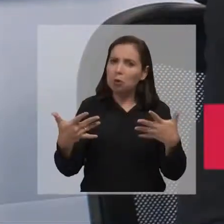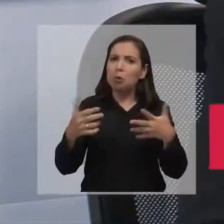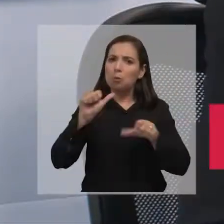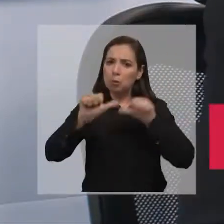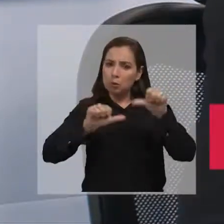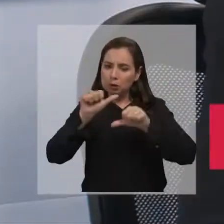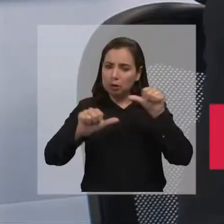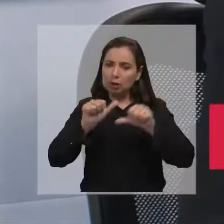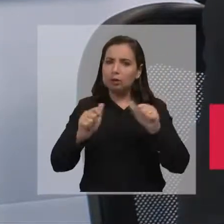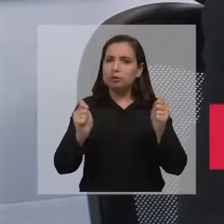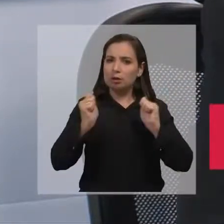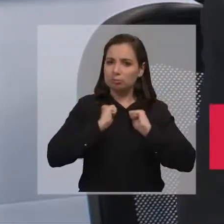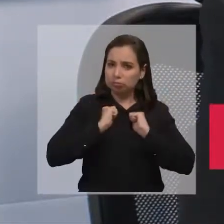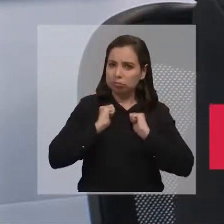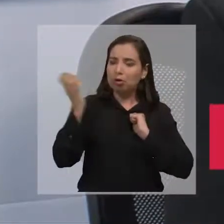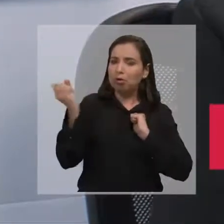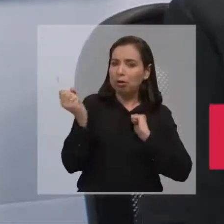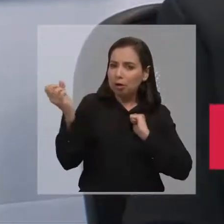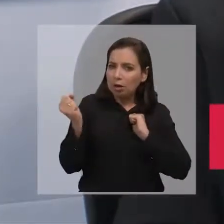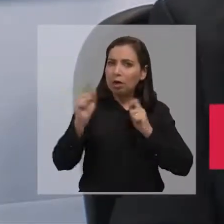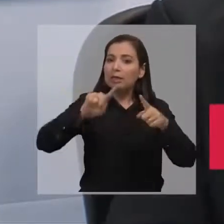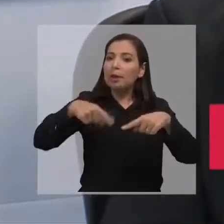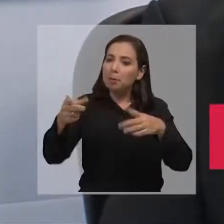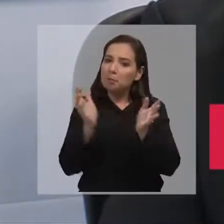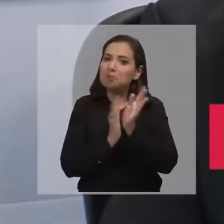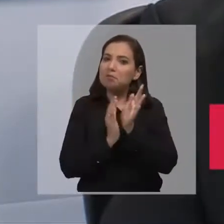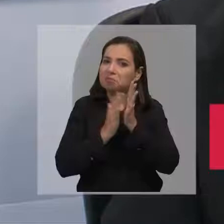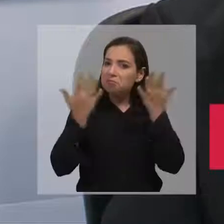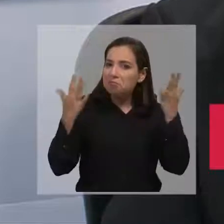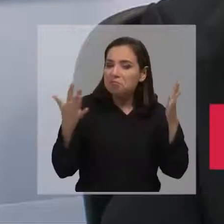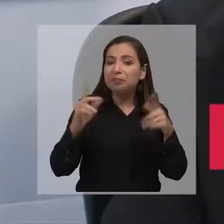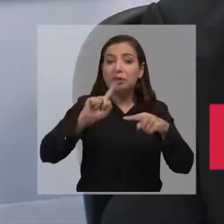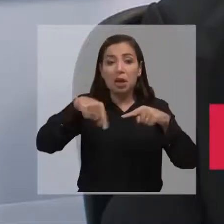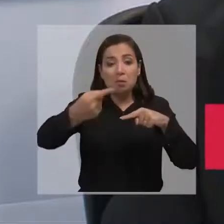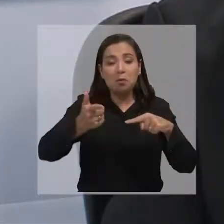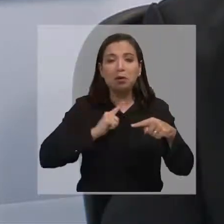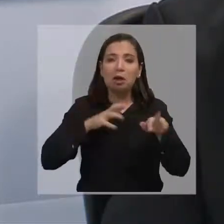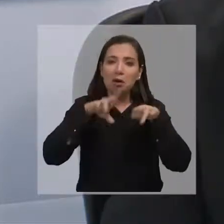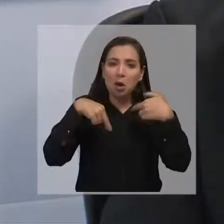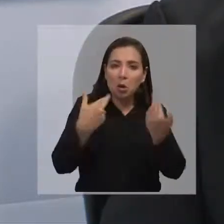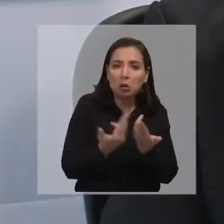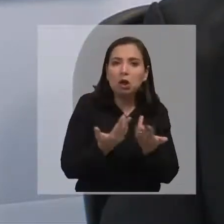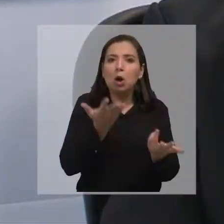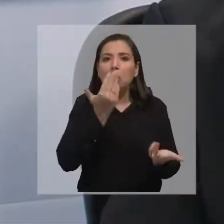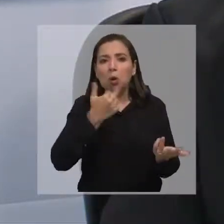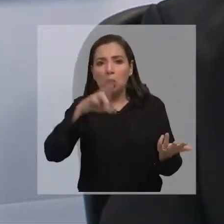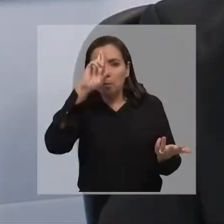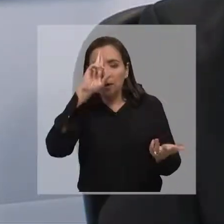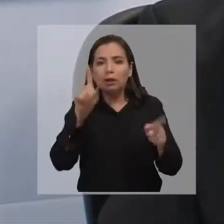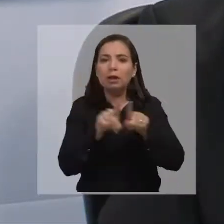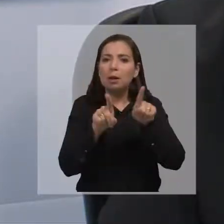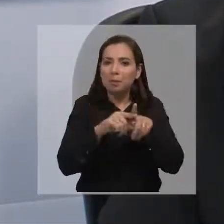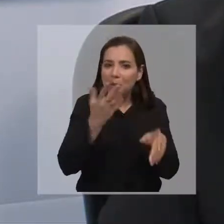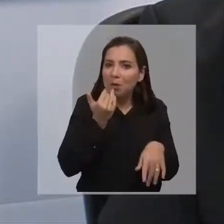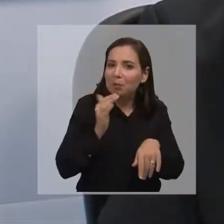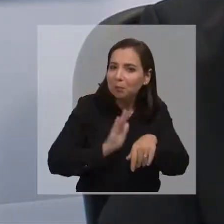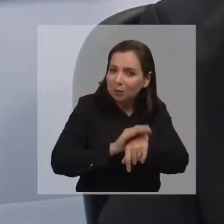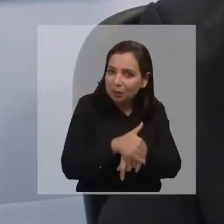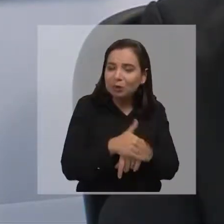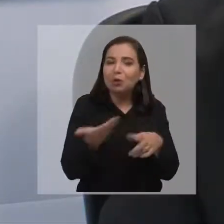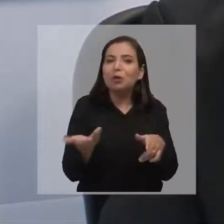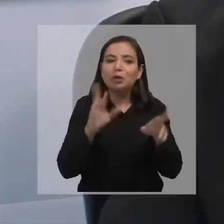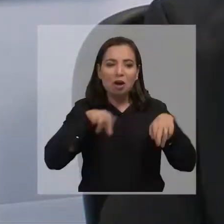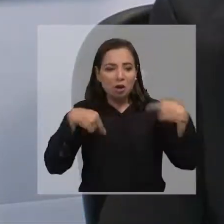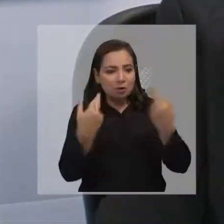aplaudiram e compreenderam. Depois teve reuniões, almoços e jantares também com empresários. Quer dizer, o que é que